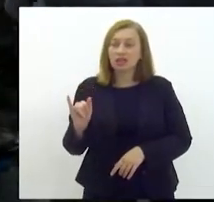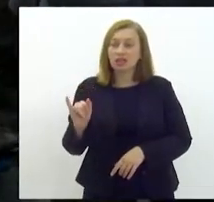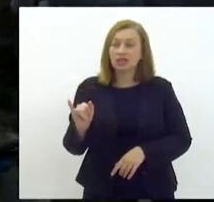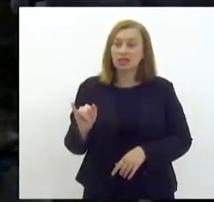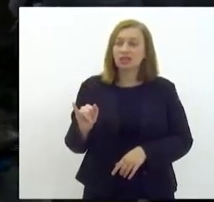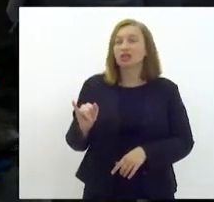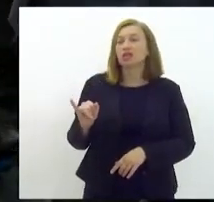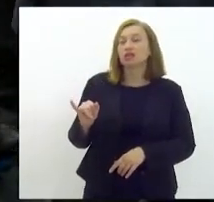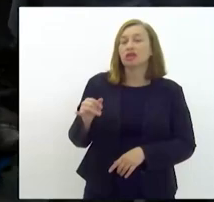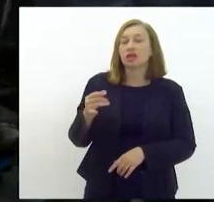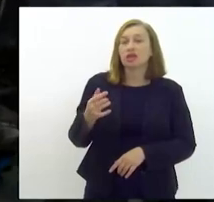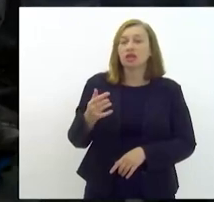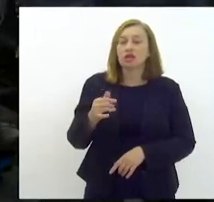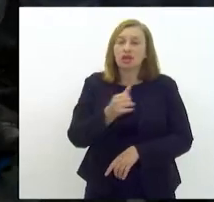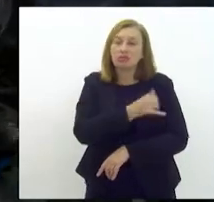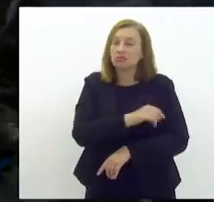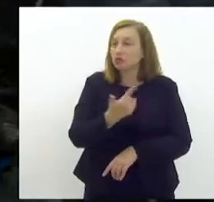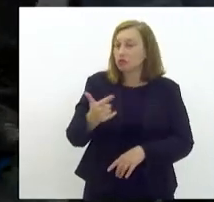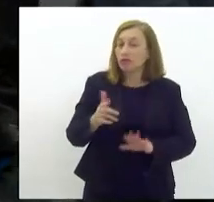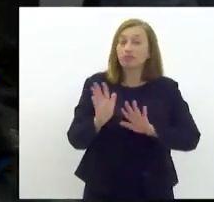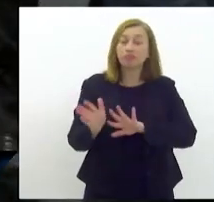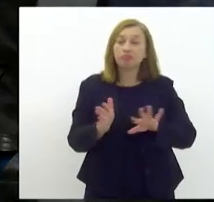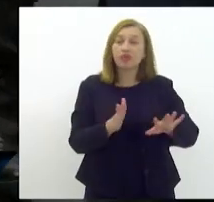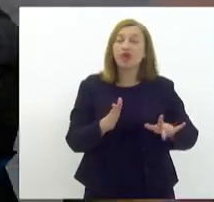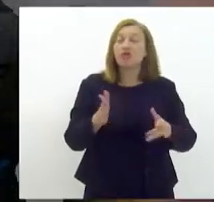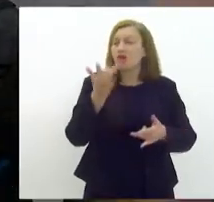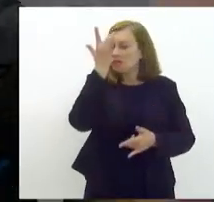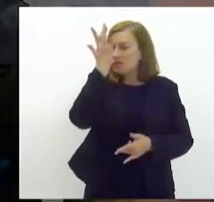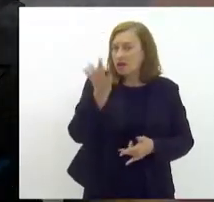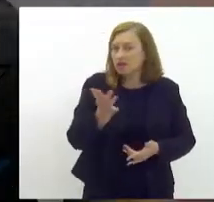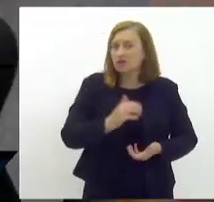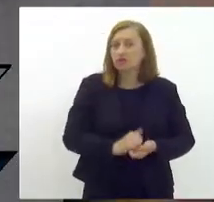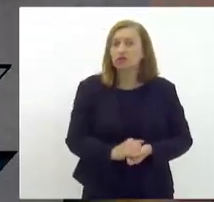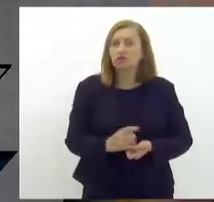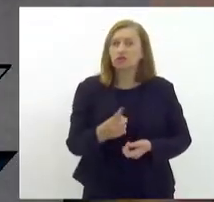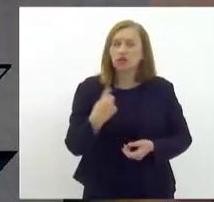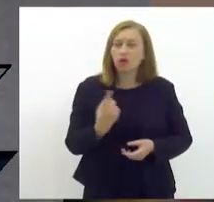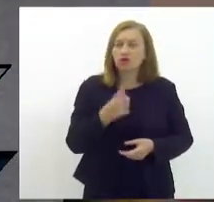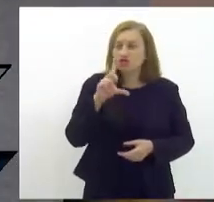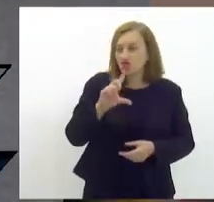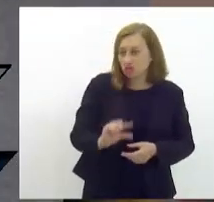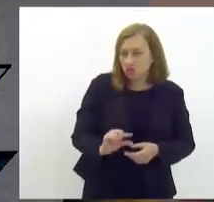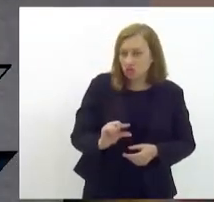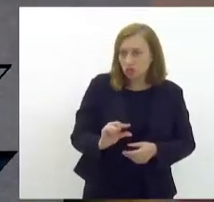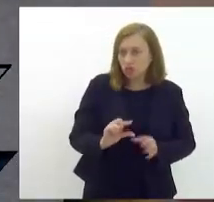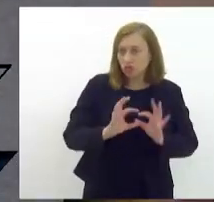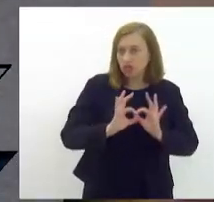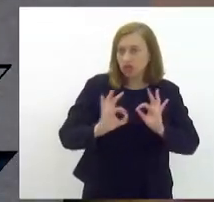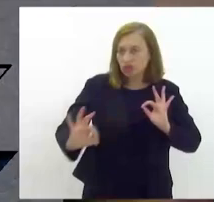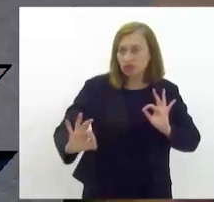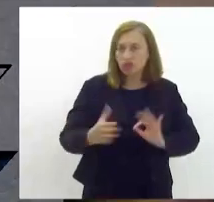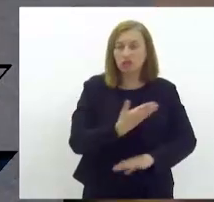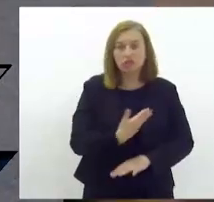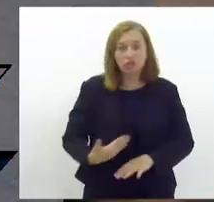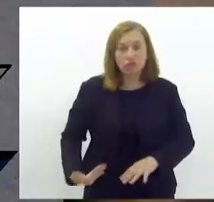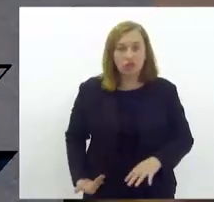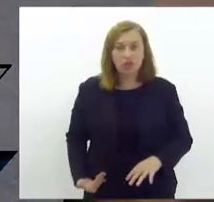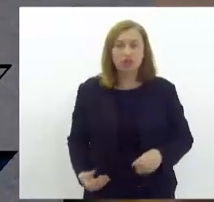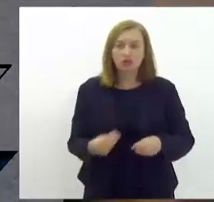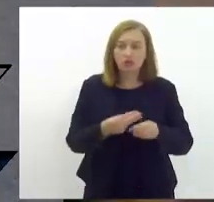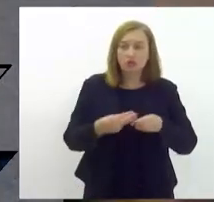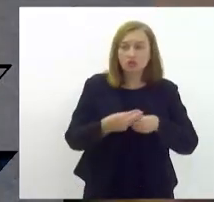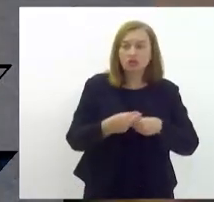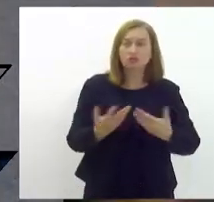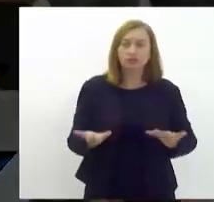Ceará que não tem as mesmas positiva ficaria muito mais nós diminuímos a distância do governo para com os